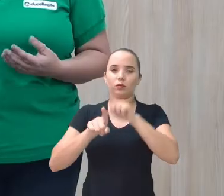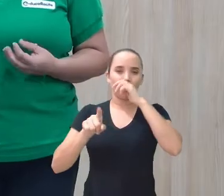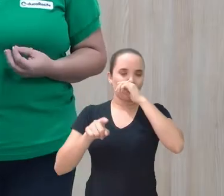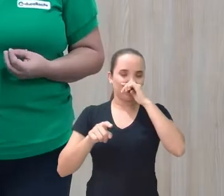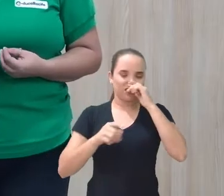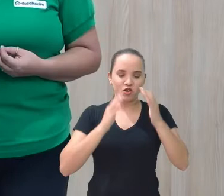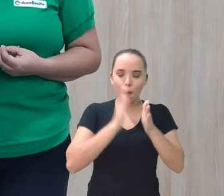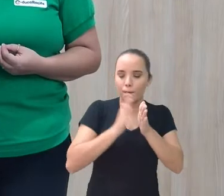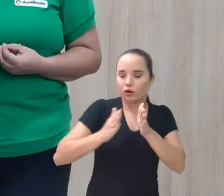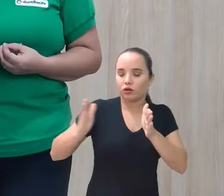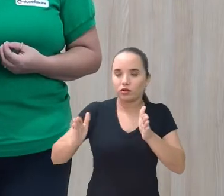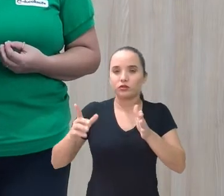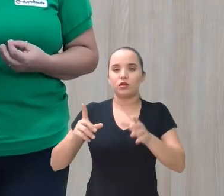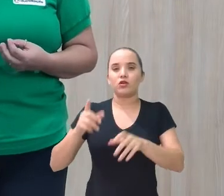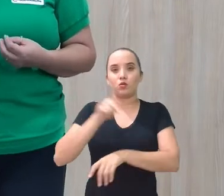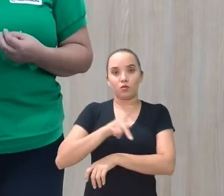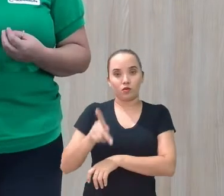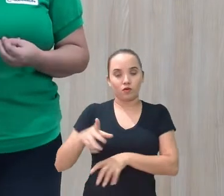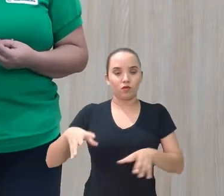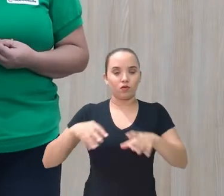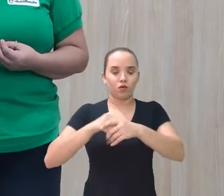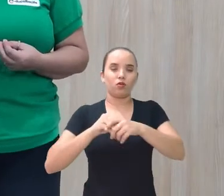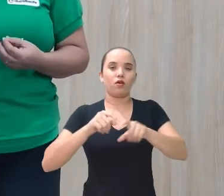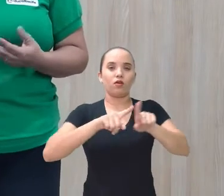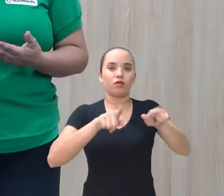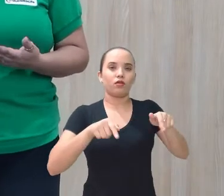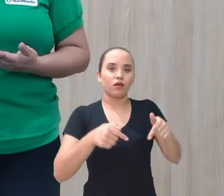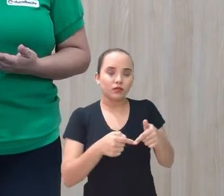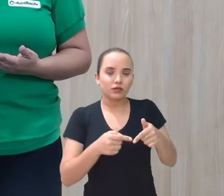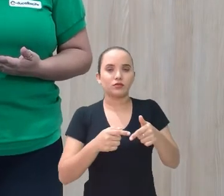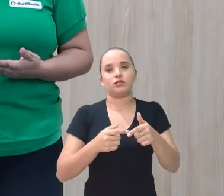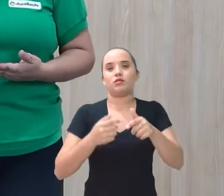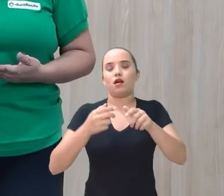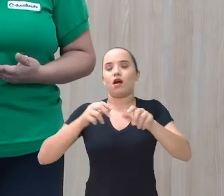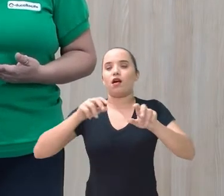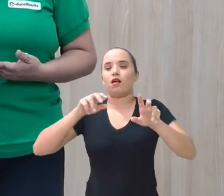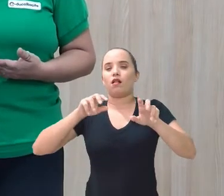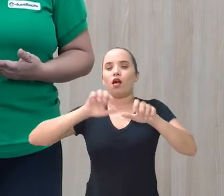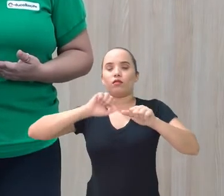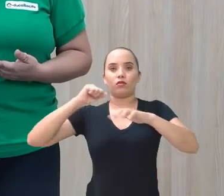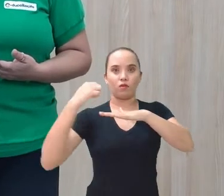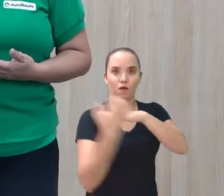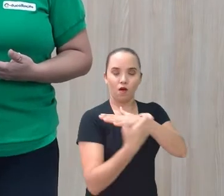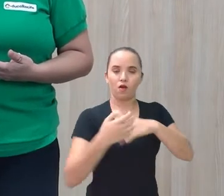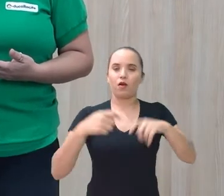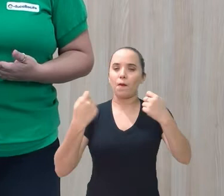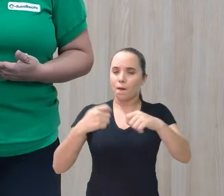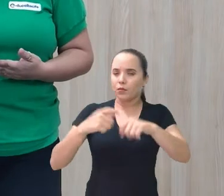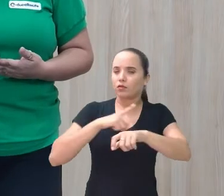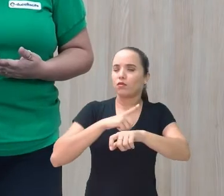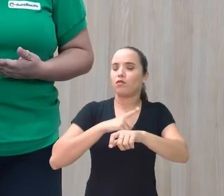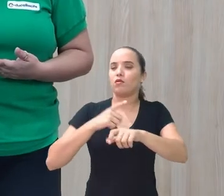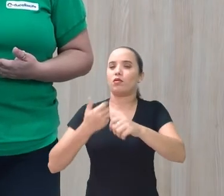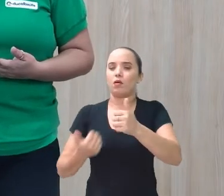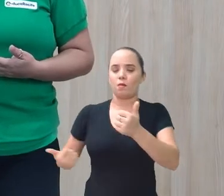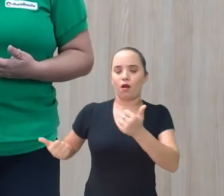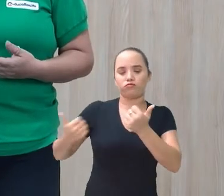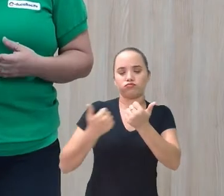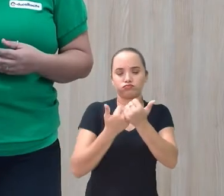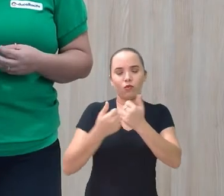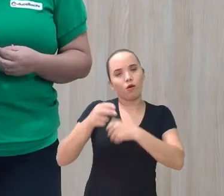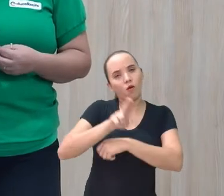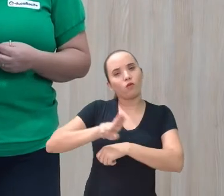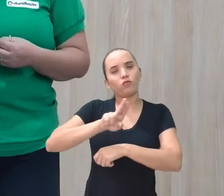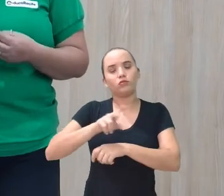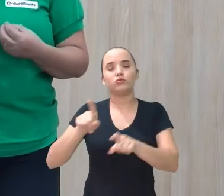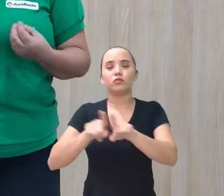o professor da sala de recurso ele vai ter para a implementação dessa tecnologia assistiva, não é? E